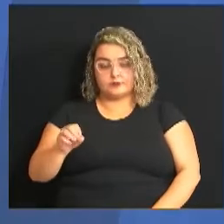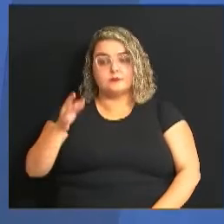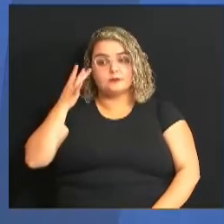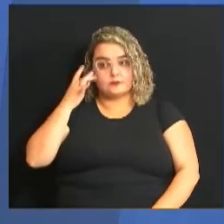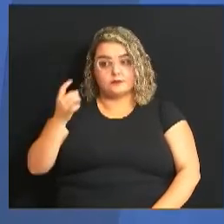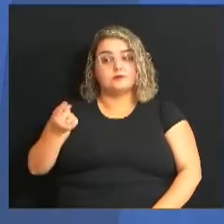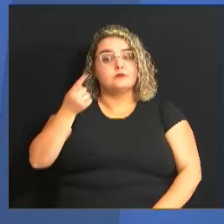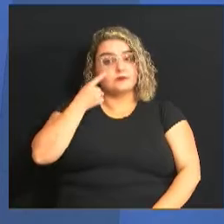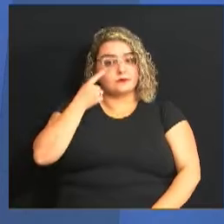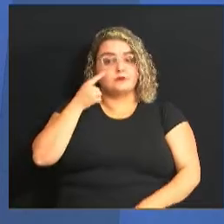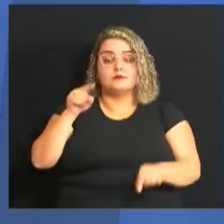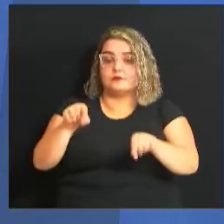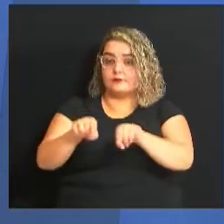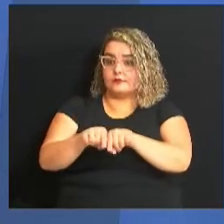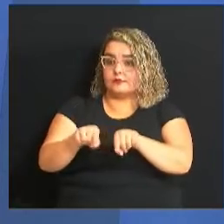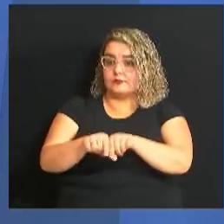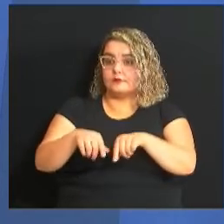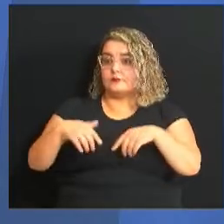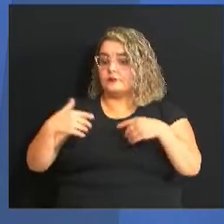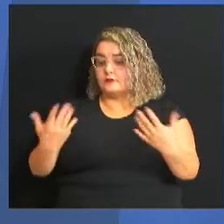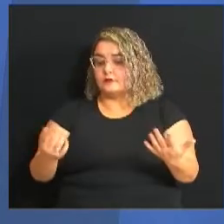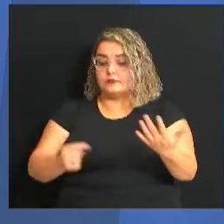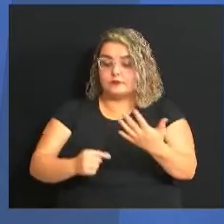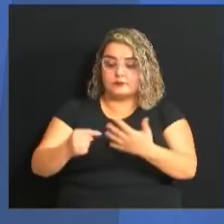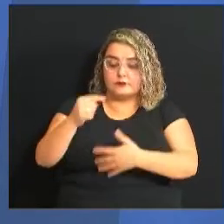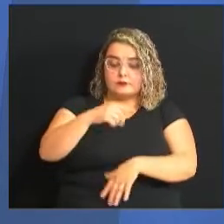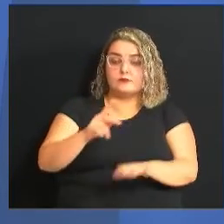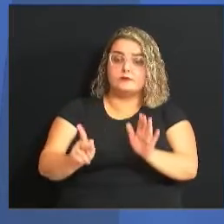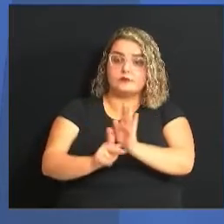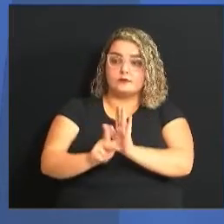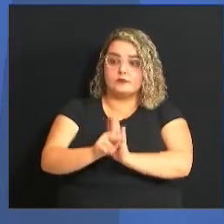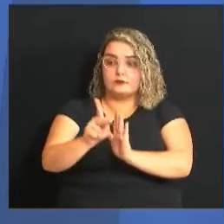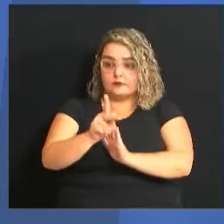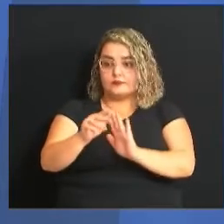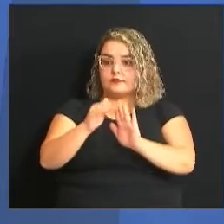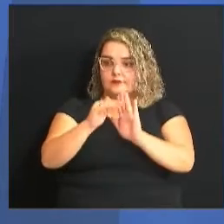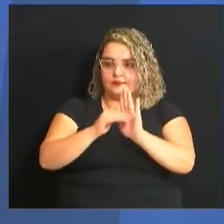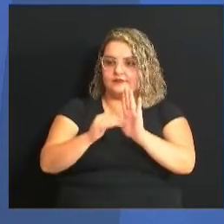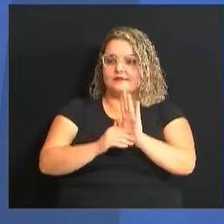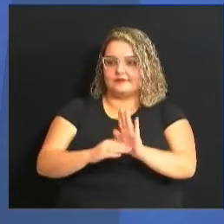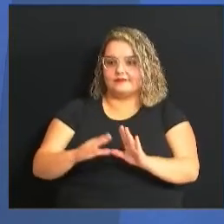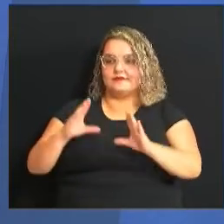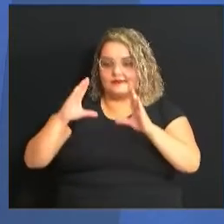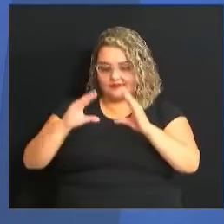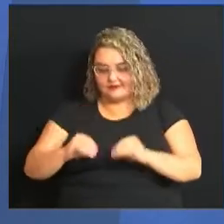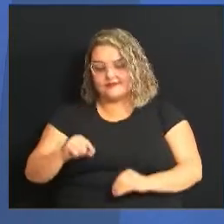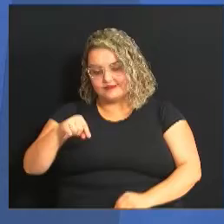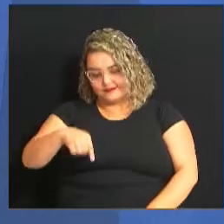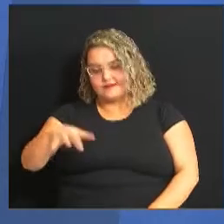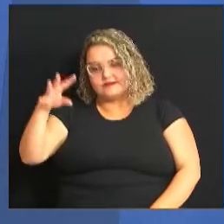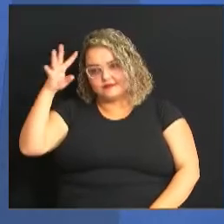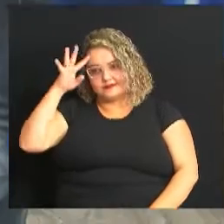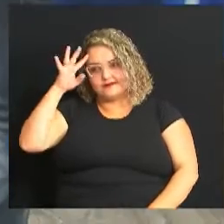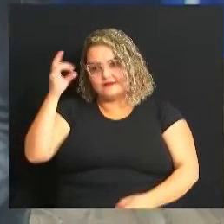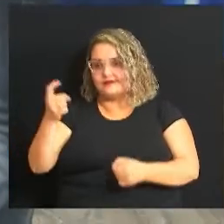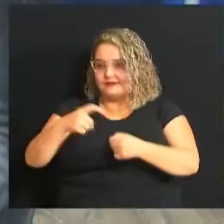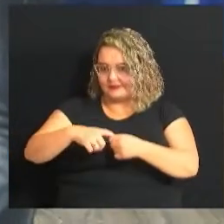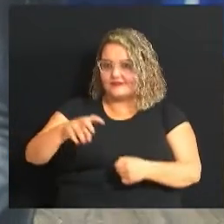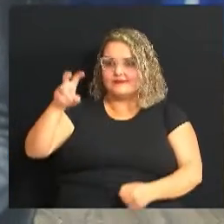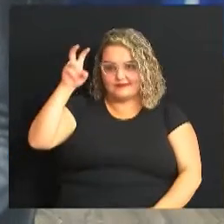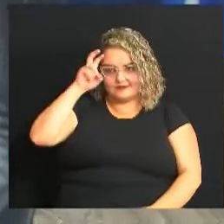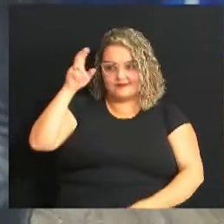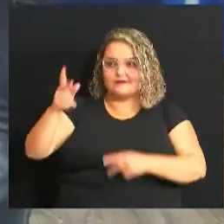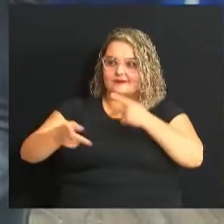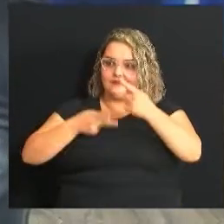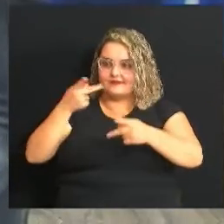confere, inclusive, quais são os projetos que vão ser pautados na noite desta quarta-feira. E eu volto na quinta-feira contando